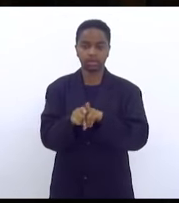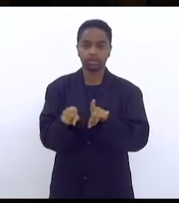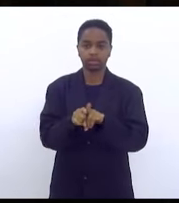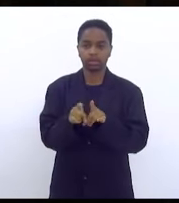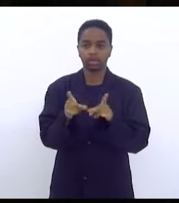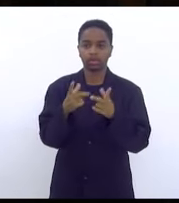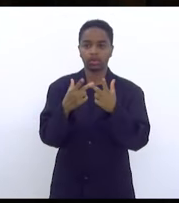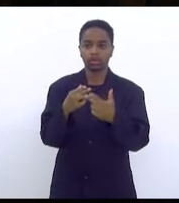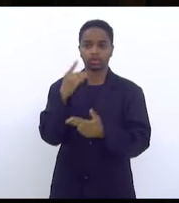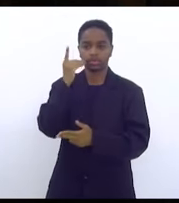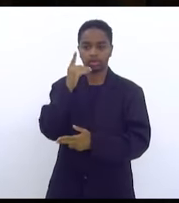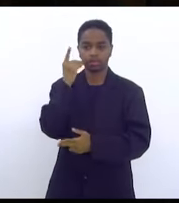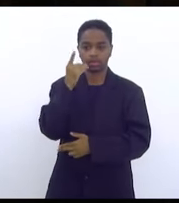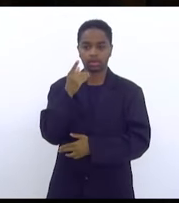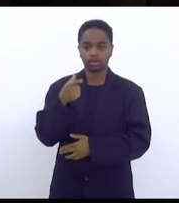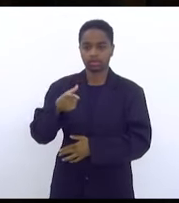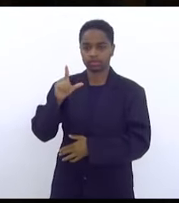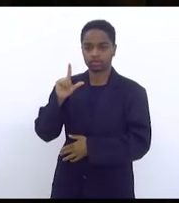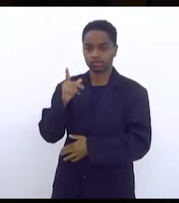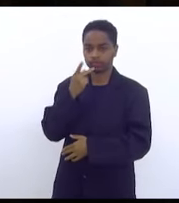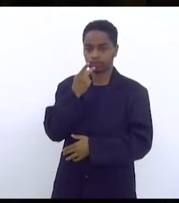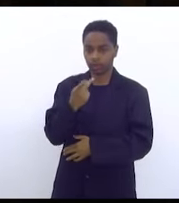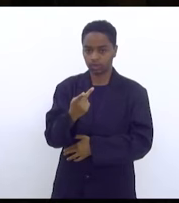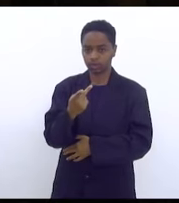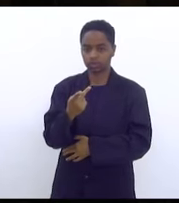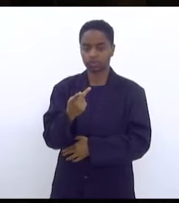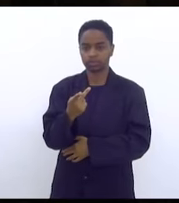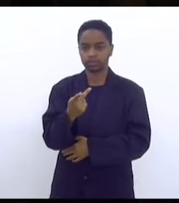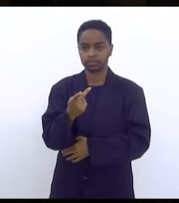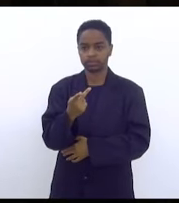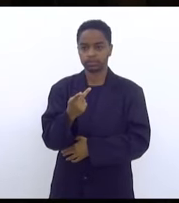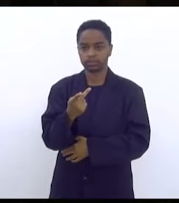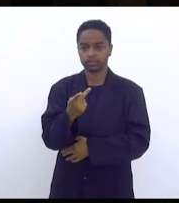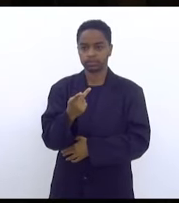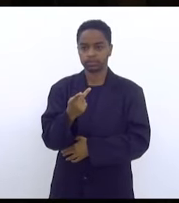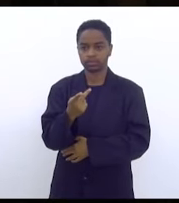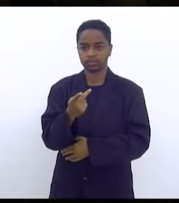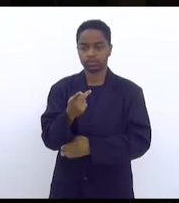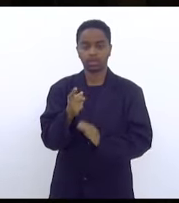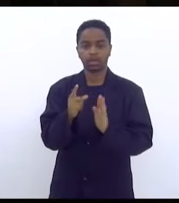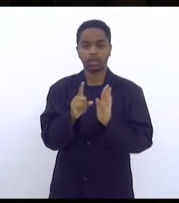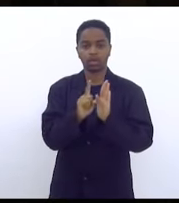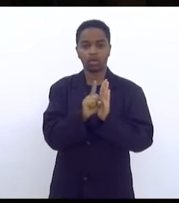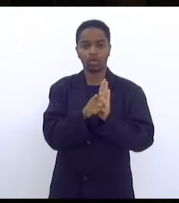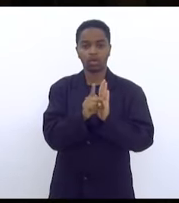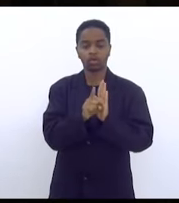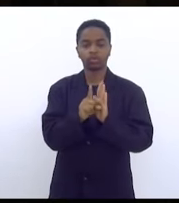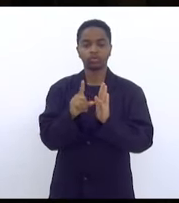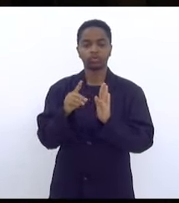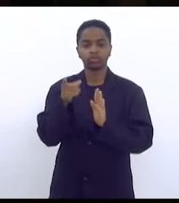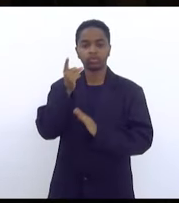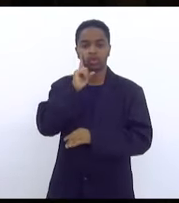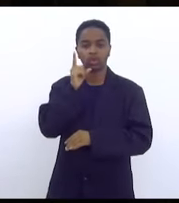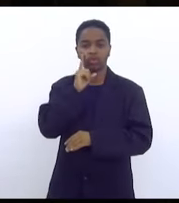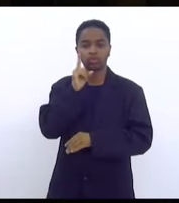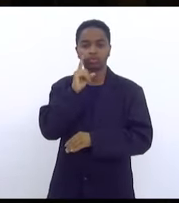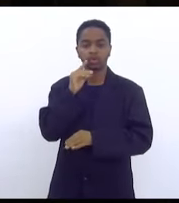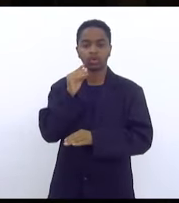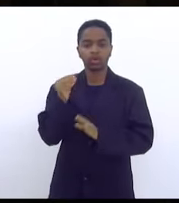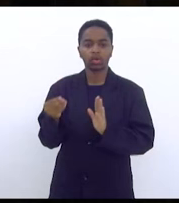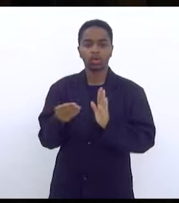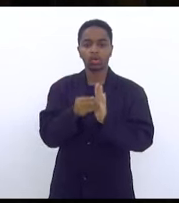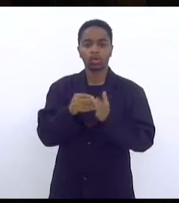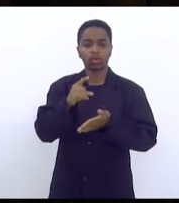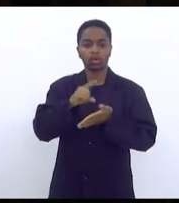aqui me antecedeu anteriormente, os hidrômetros estão sendo colocados todos os dias, contas